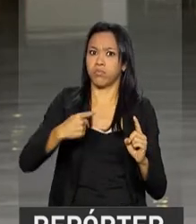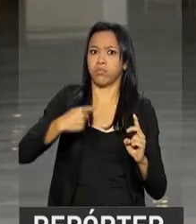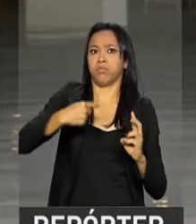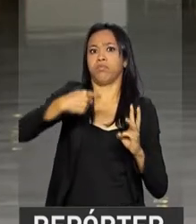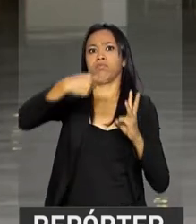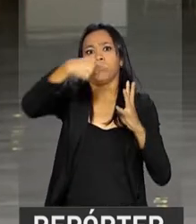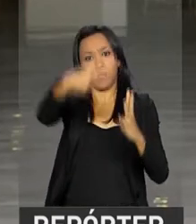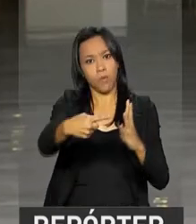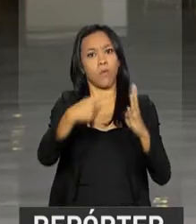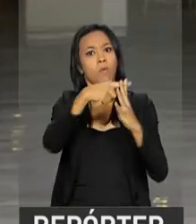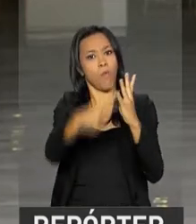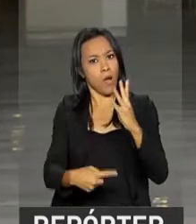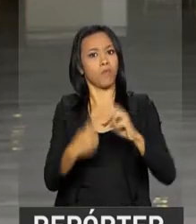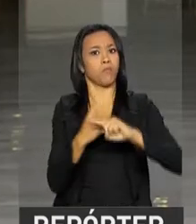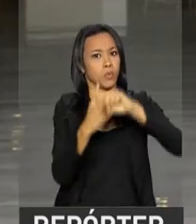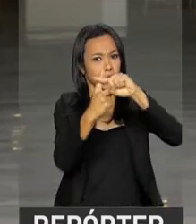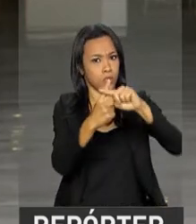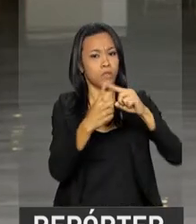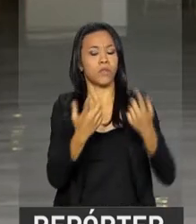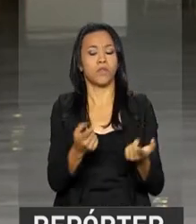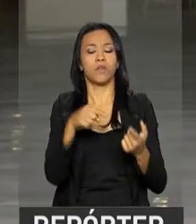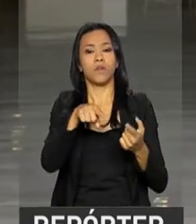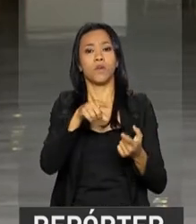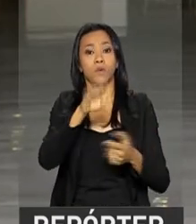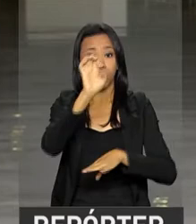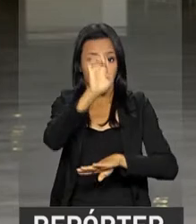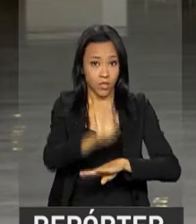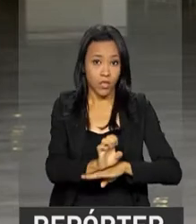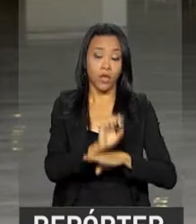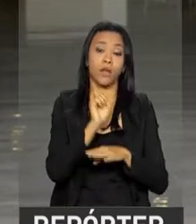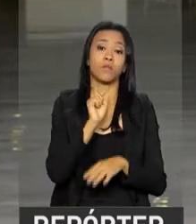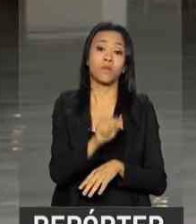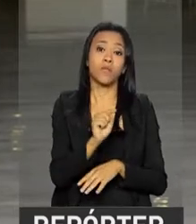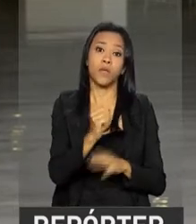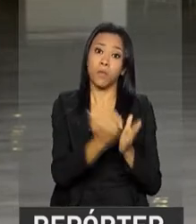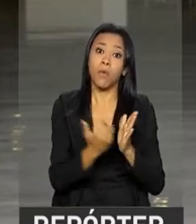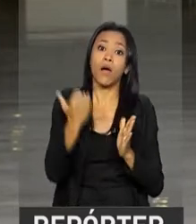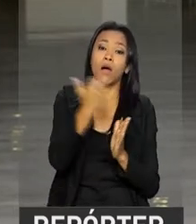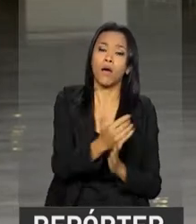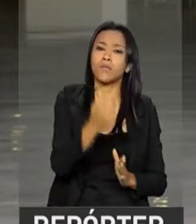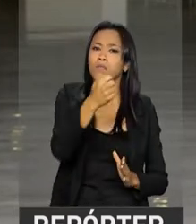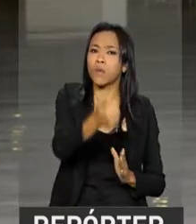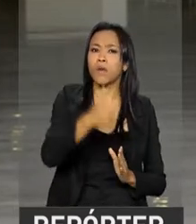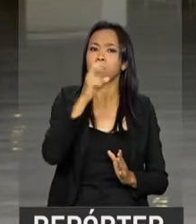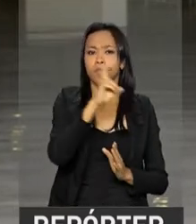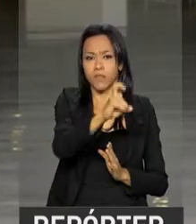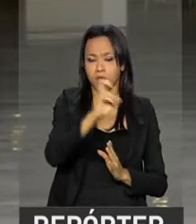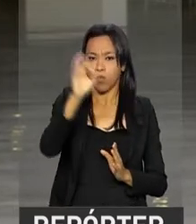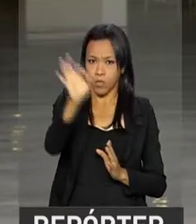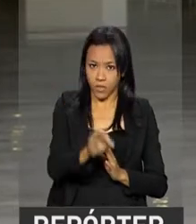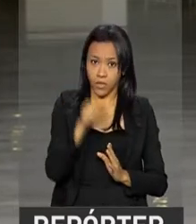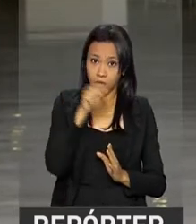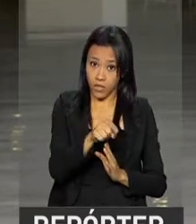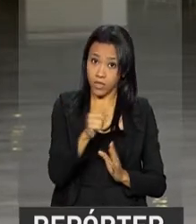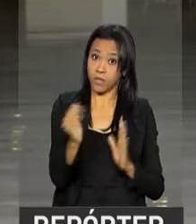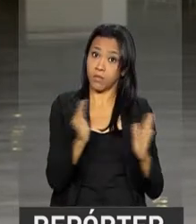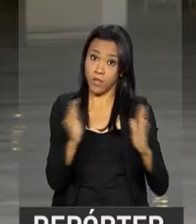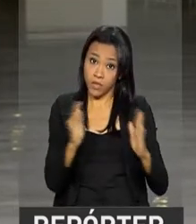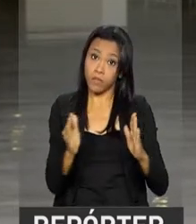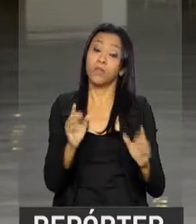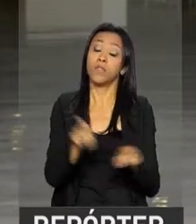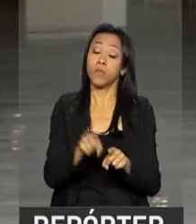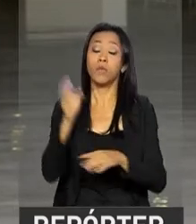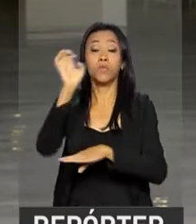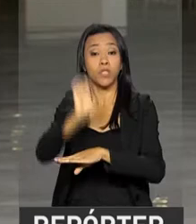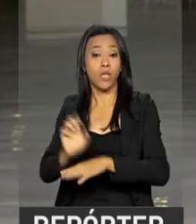o positivo é com o estado registrando aí uma alta de quase 5% nesse período além de minas gerais